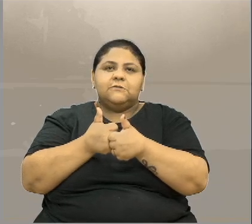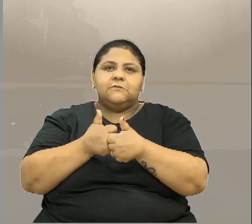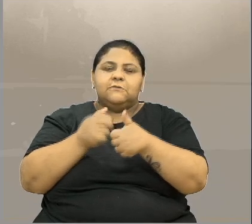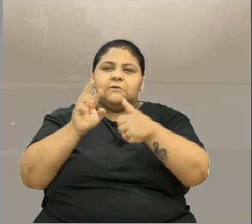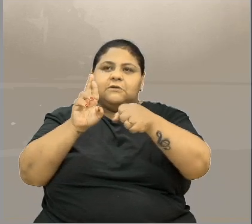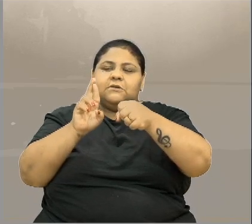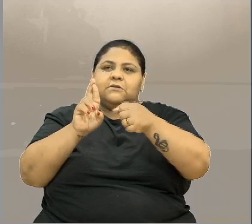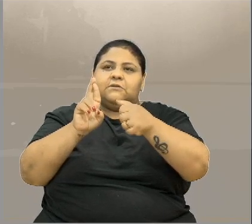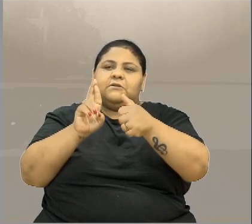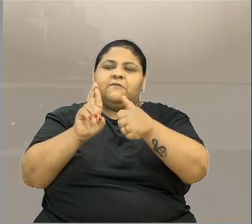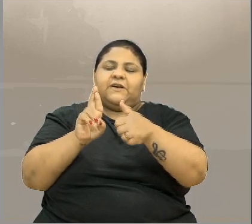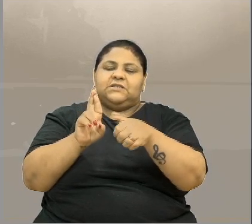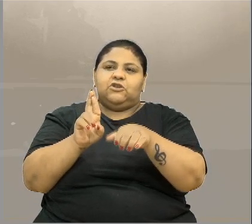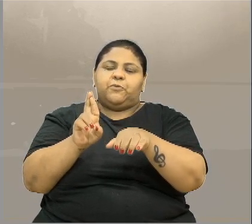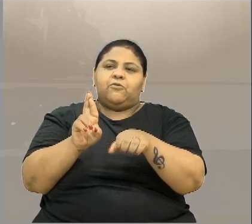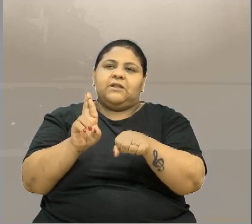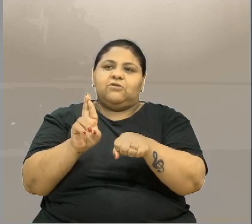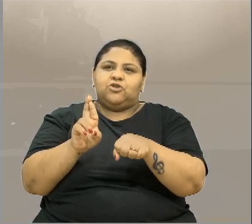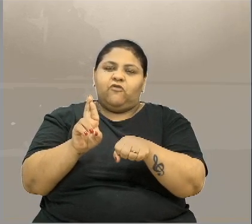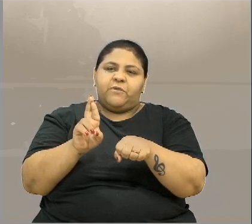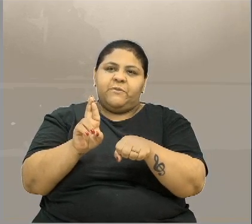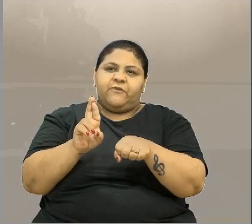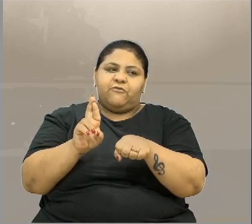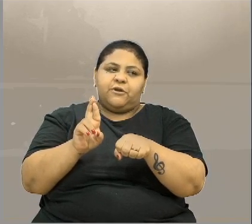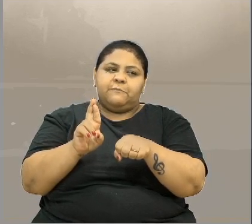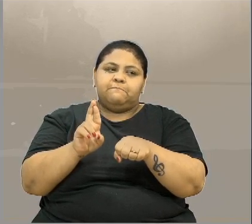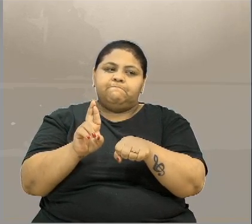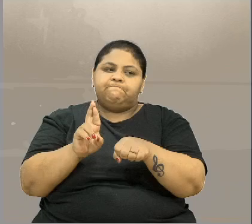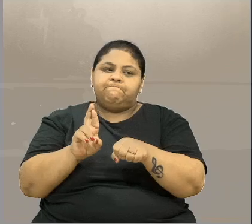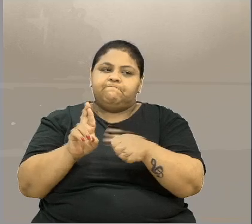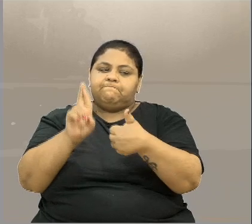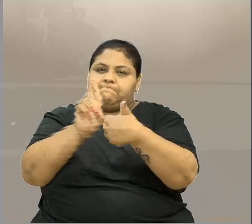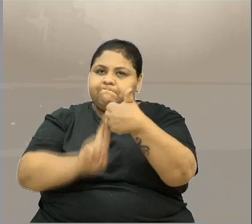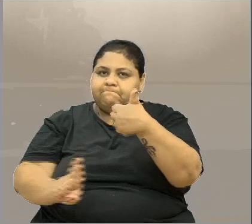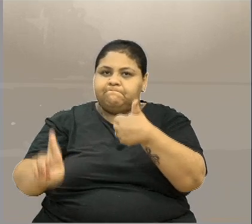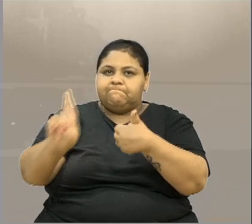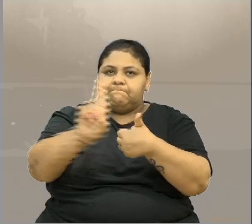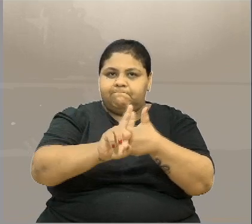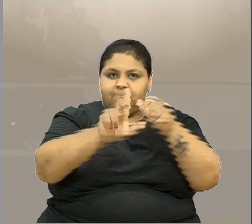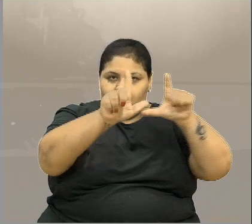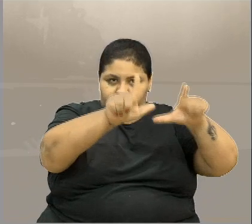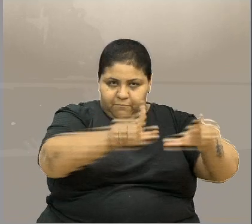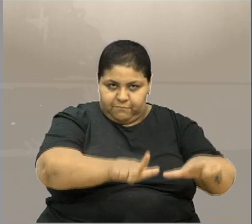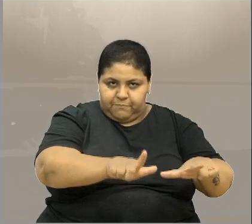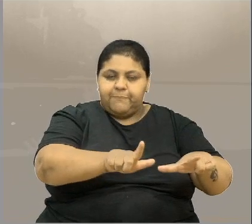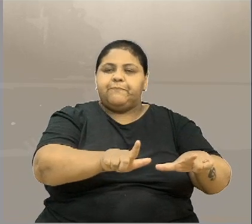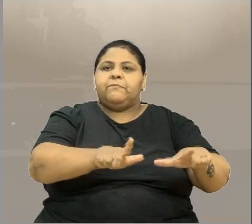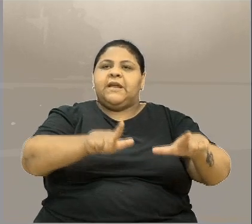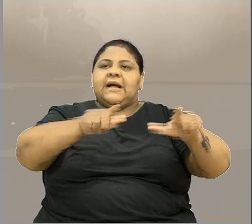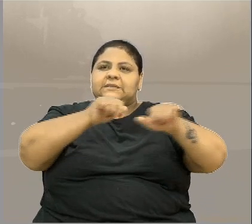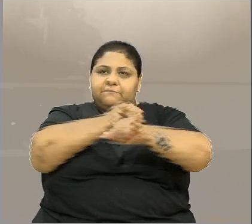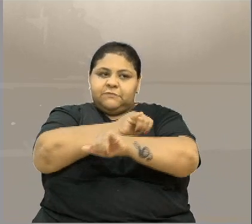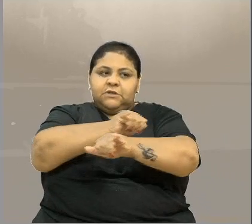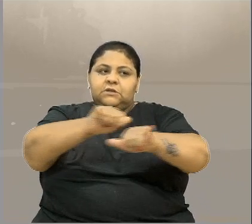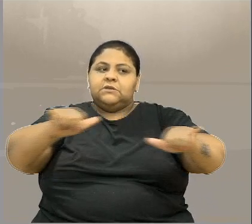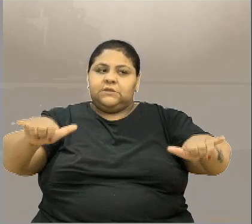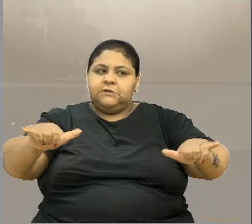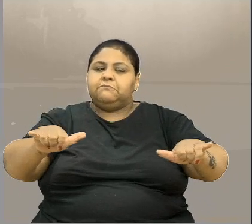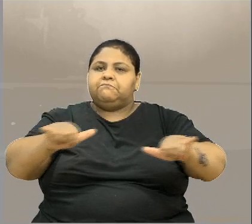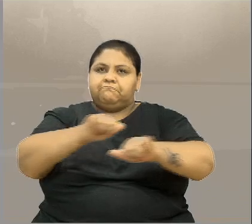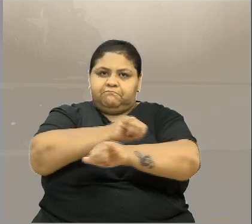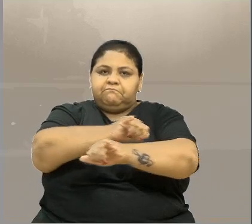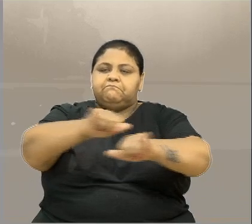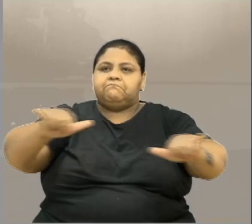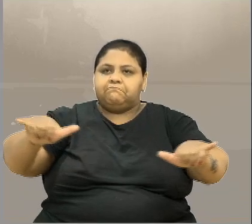as colegas, estivemos nos estádios de futebol, levando uma faixa, levando a nossa mensagem, entregando material,